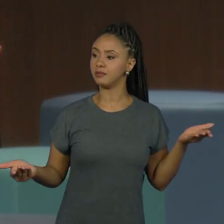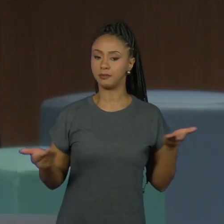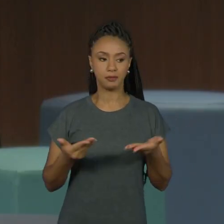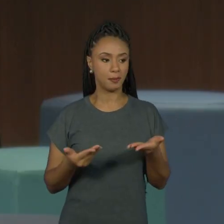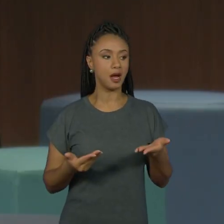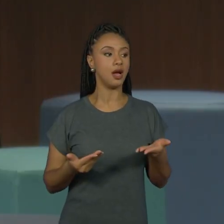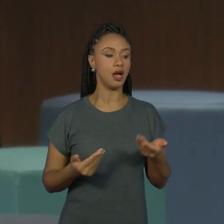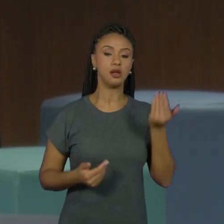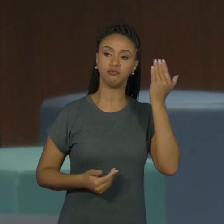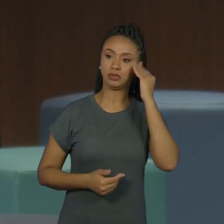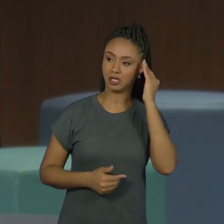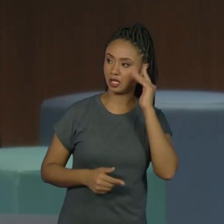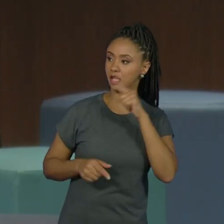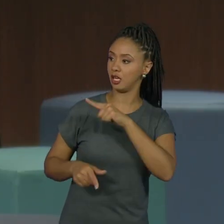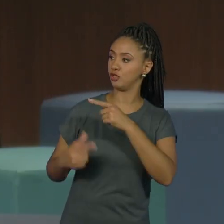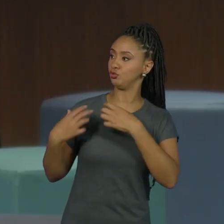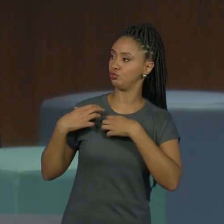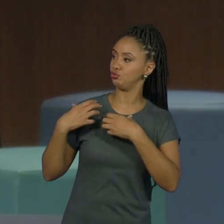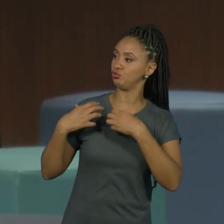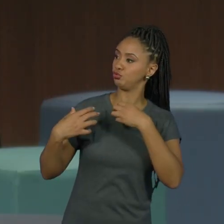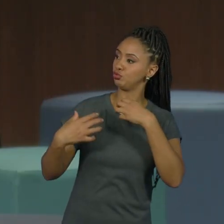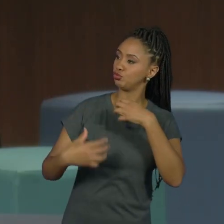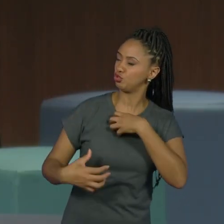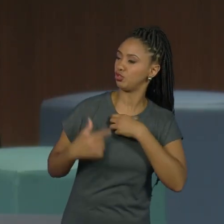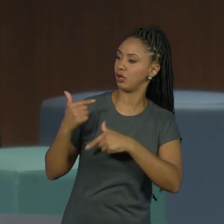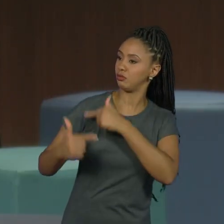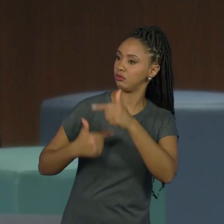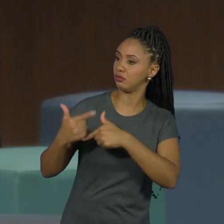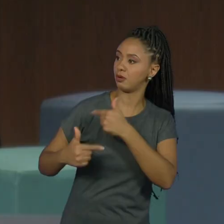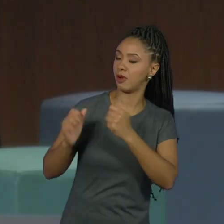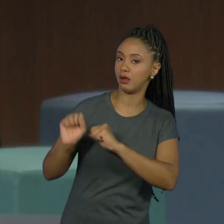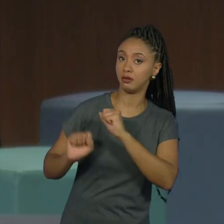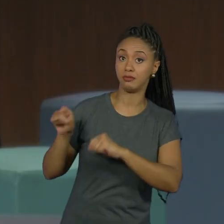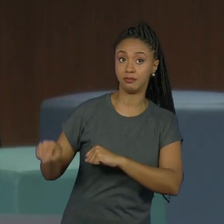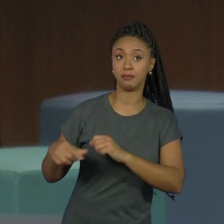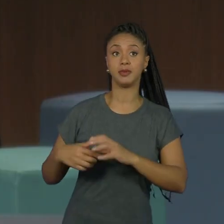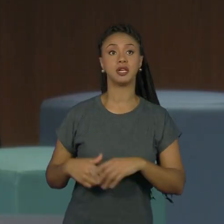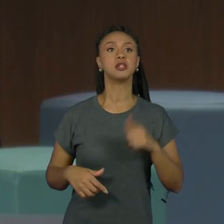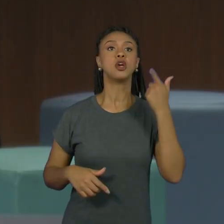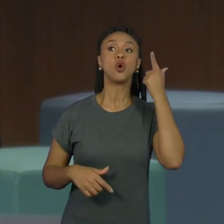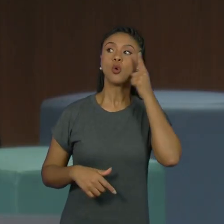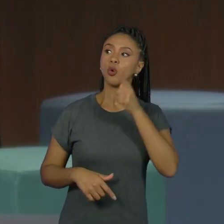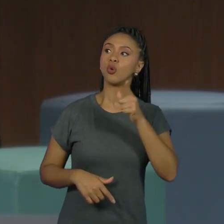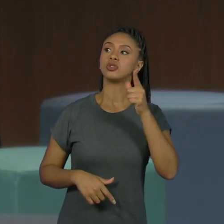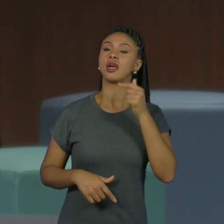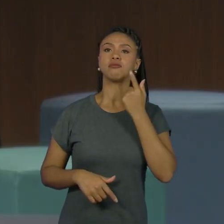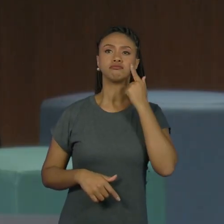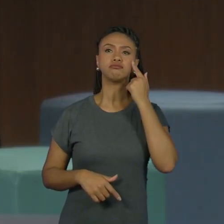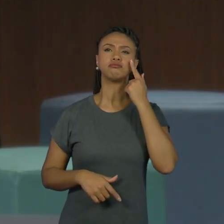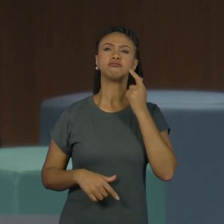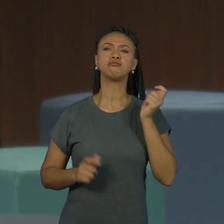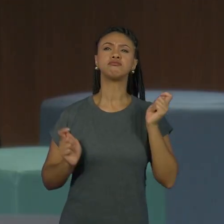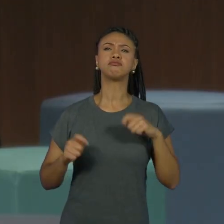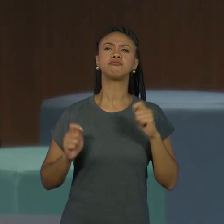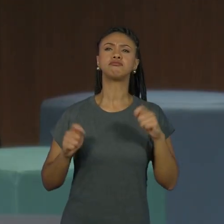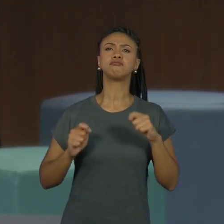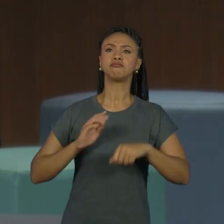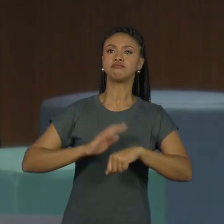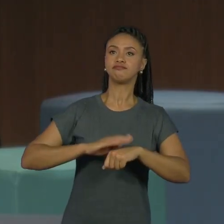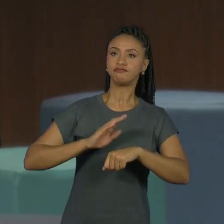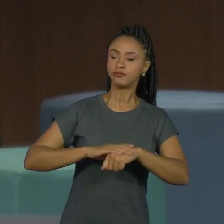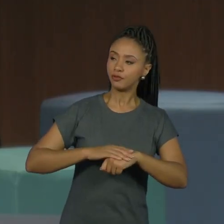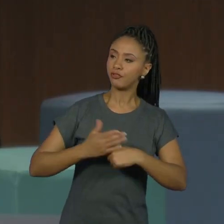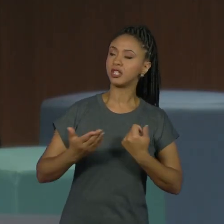eu também venho falando em toda a disciplina, ela consegue ter um bom domínio do que ela é capaz de fazer, no nível de qualidade